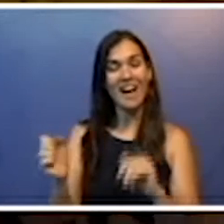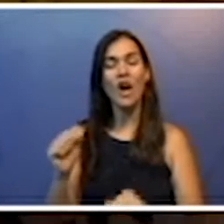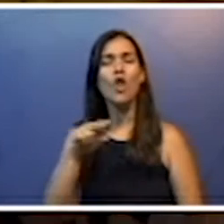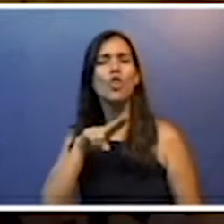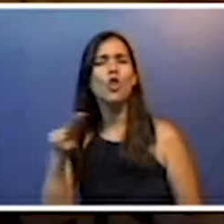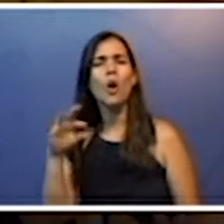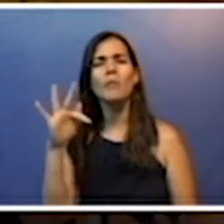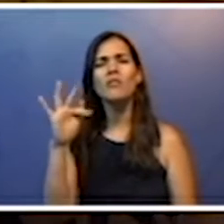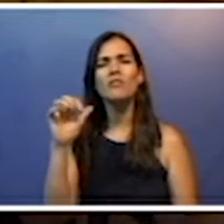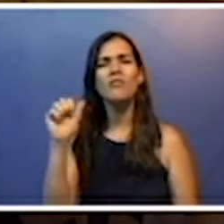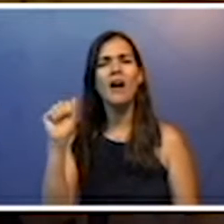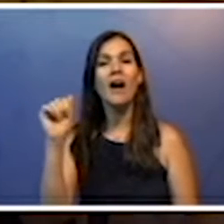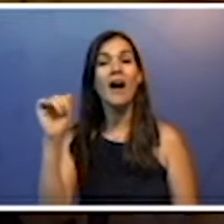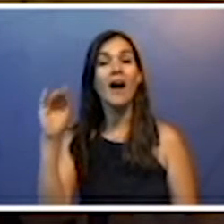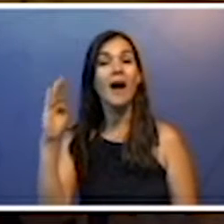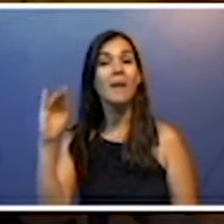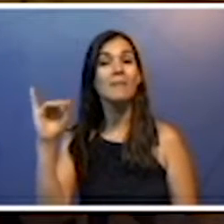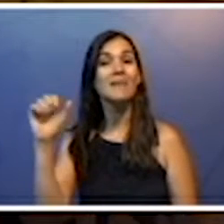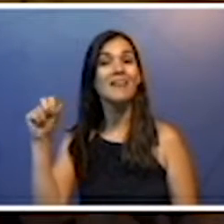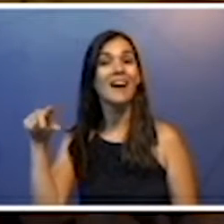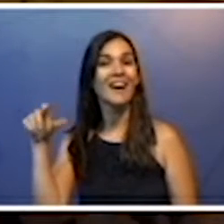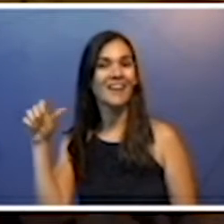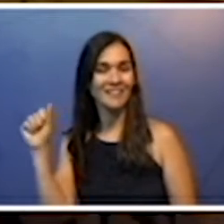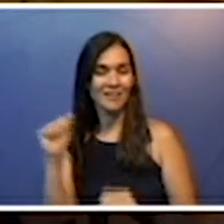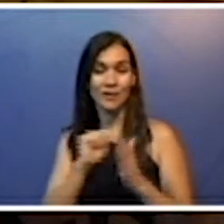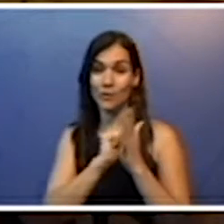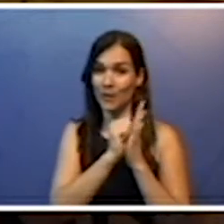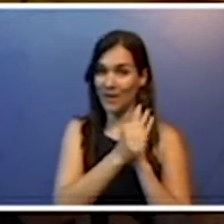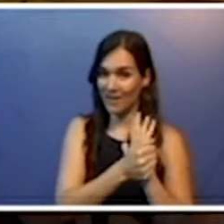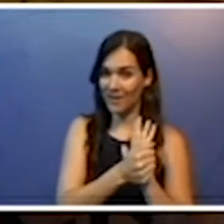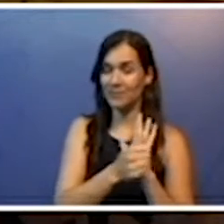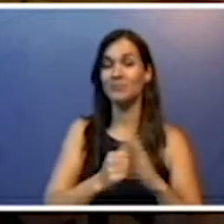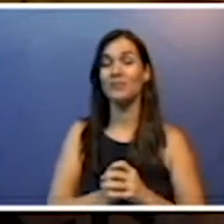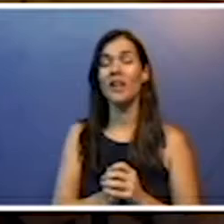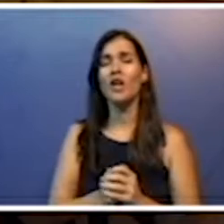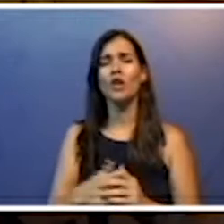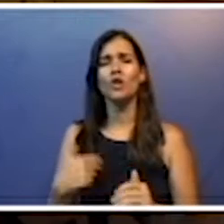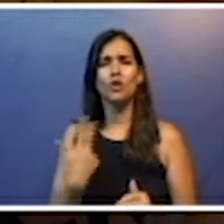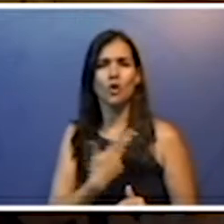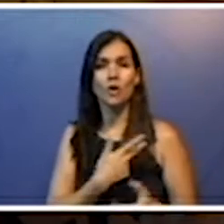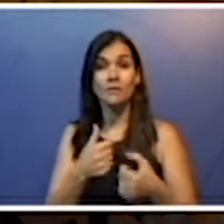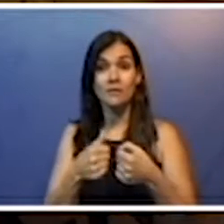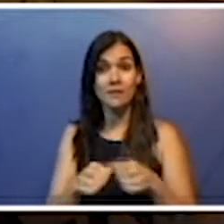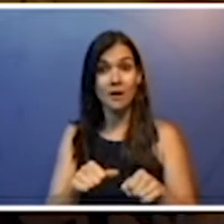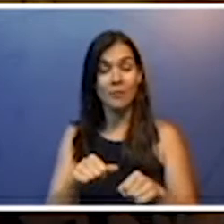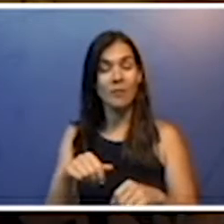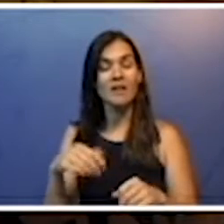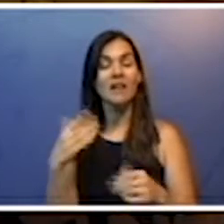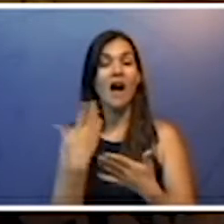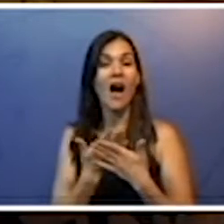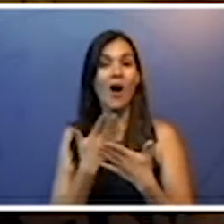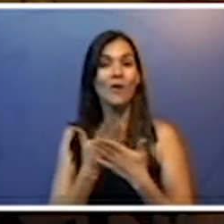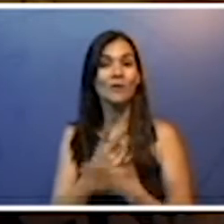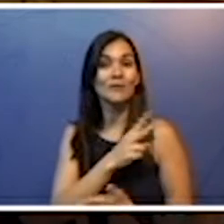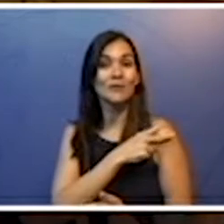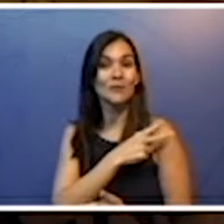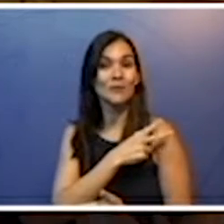Meu nome é Fabiana, sou professora do Atendimento Educacional Especializado. Vamos para mais uma aula do segundo